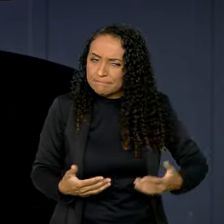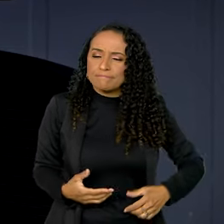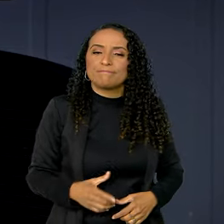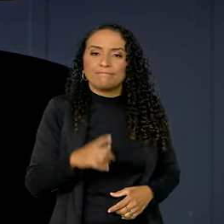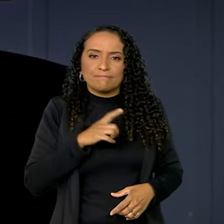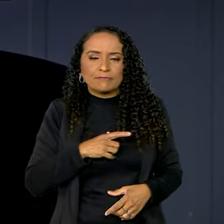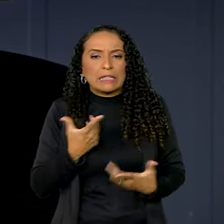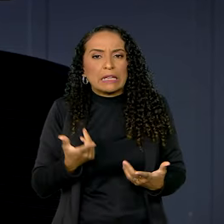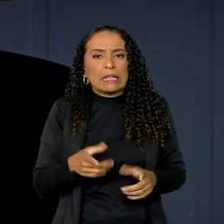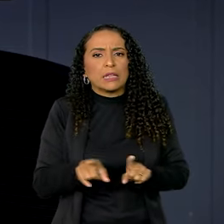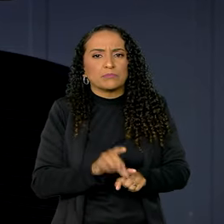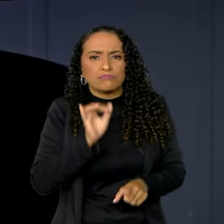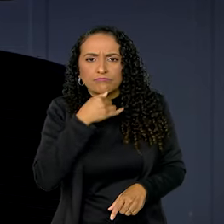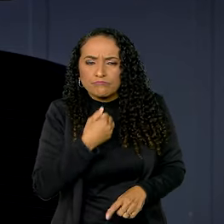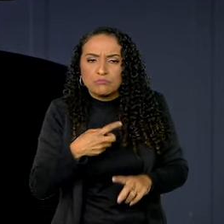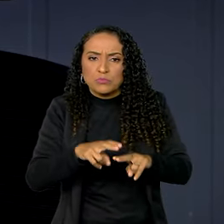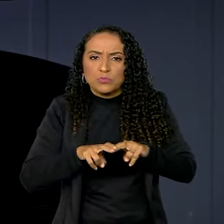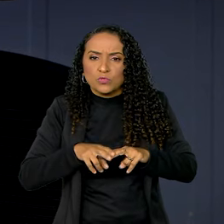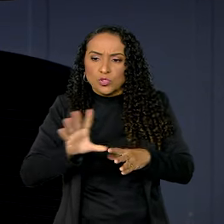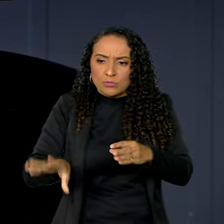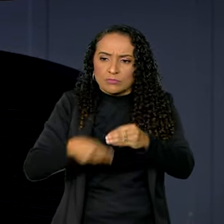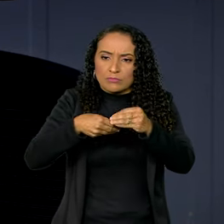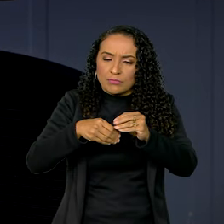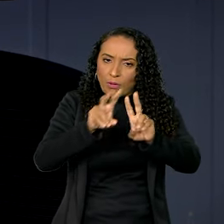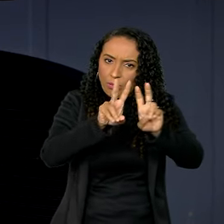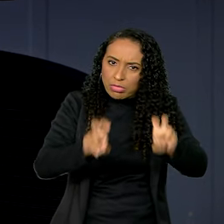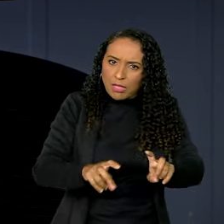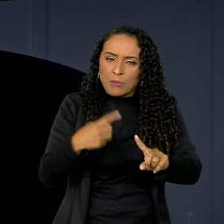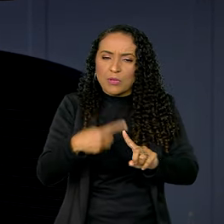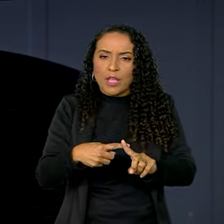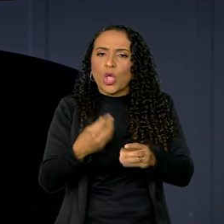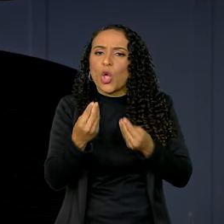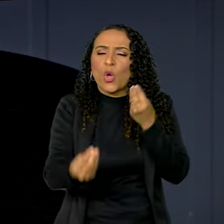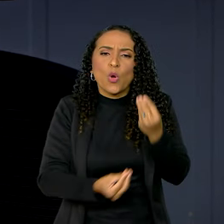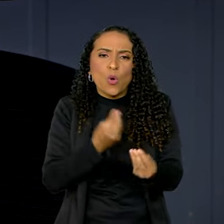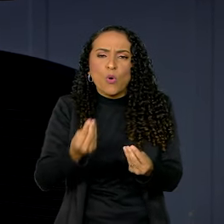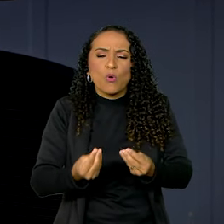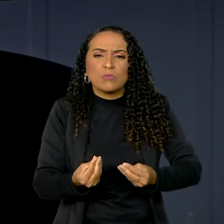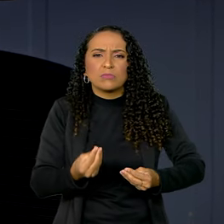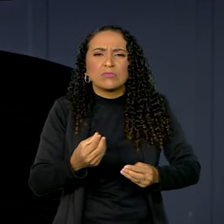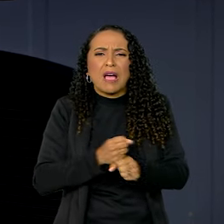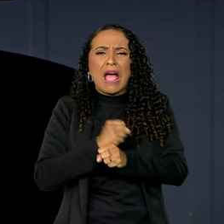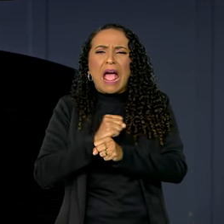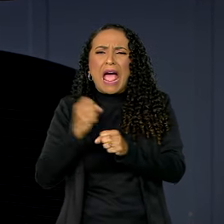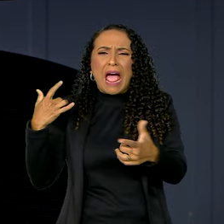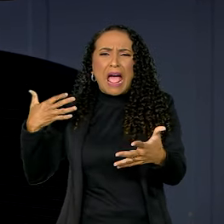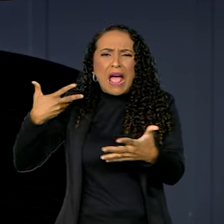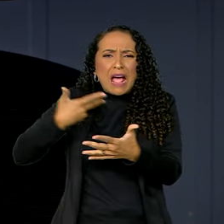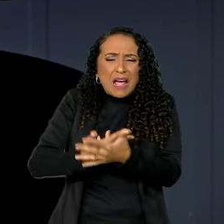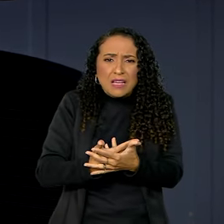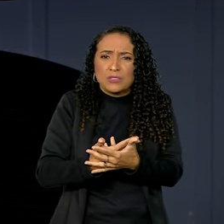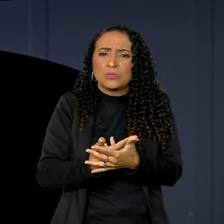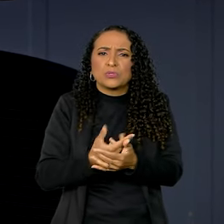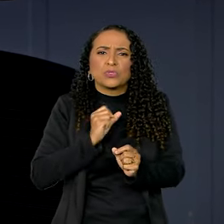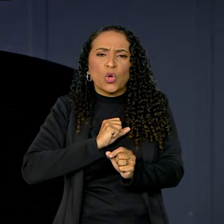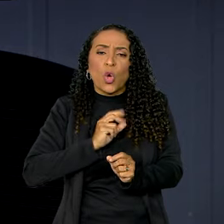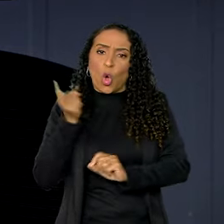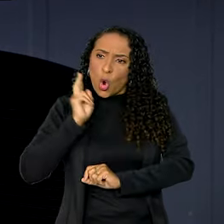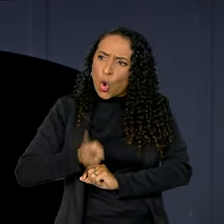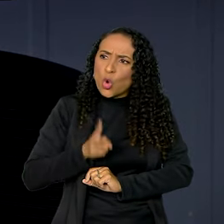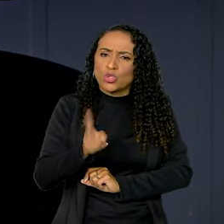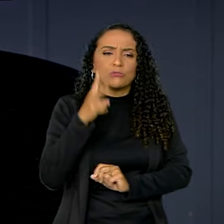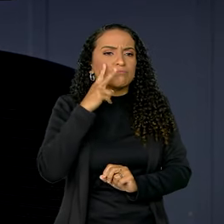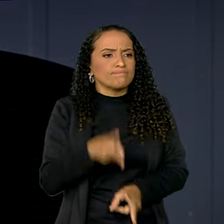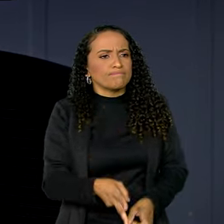então a grande decepção e por isso nós inclu incluímos esse tema é que como é que tantos anos depois décadas depois a gente